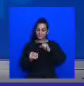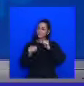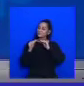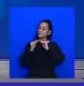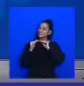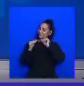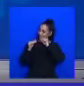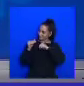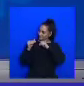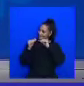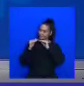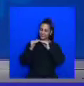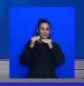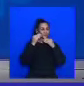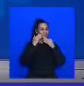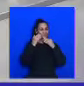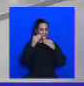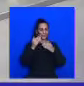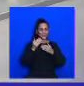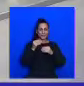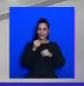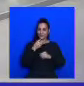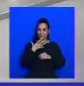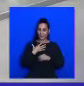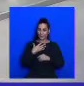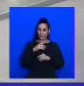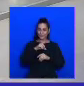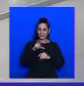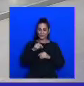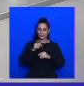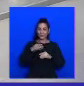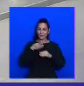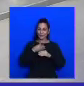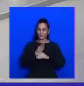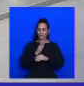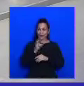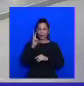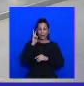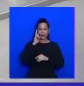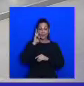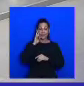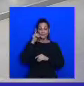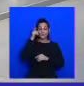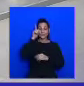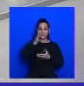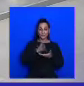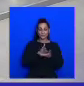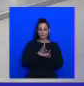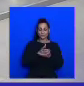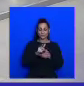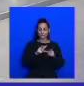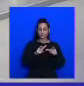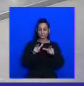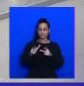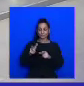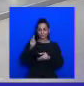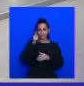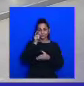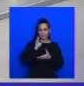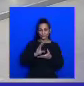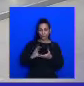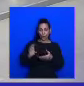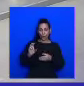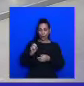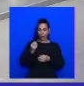confirmo. Sim, confirmo. Obrigado. Muito bem, sorteio realizado, validado. Lembre-se, após a apuração, você poderá saber de onde são as